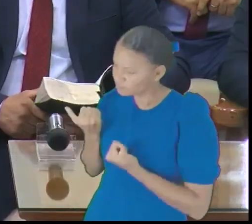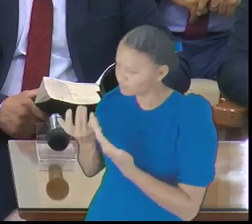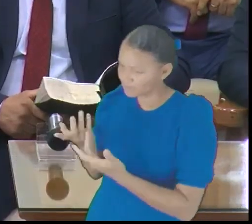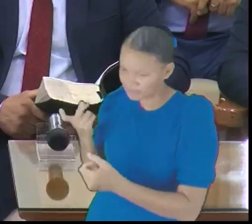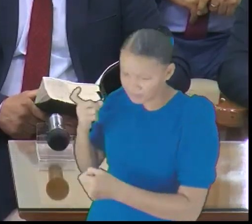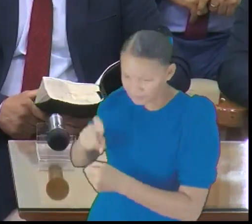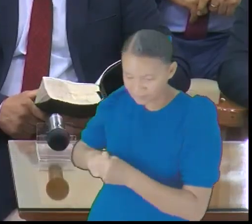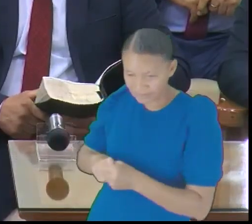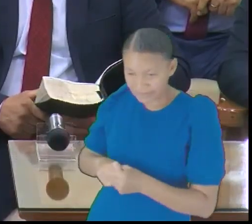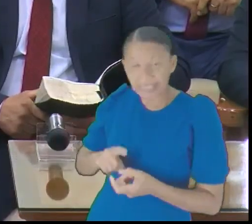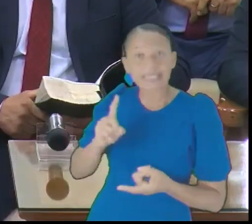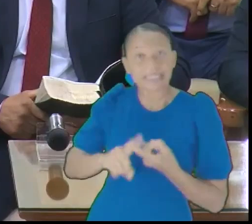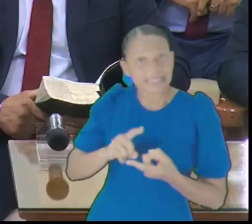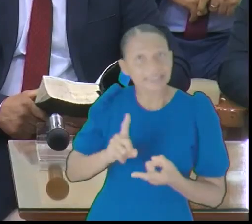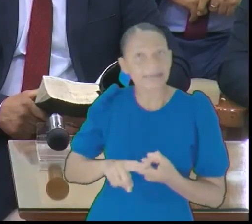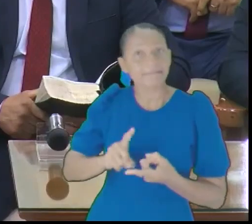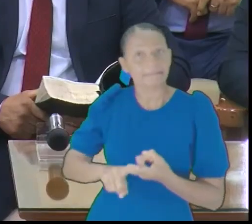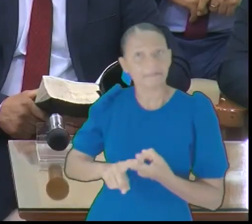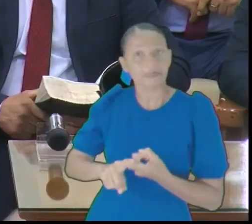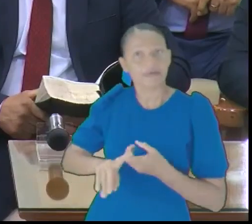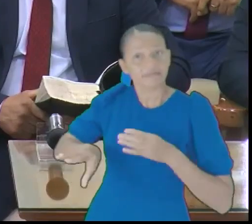E tem mais uma coisa.